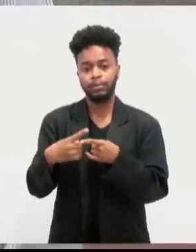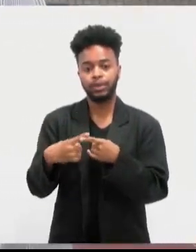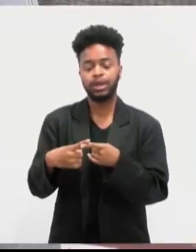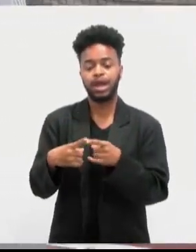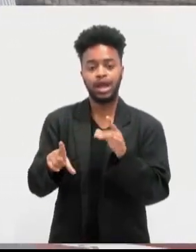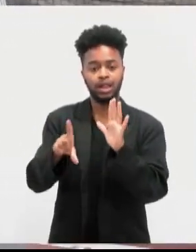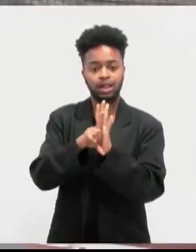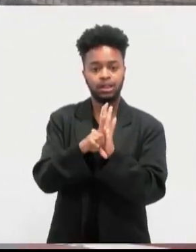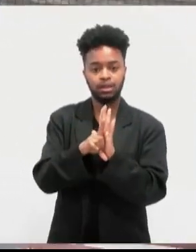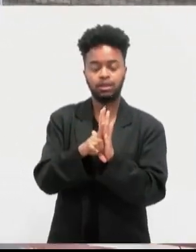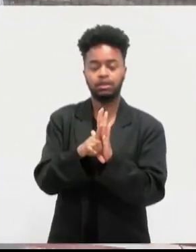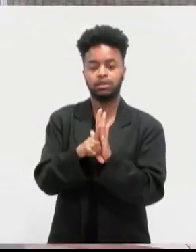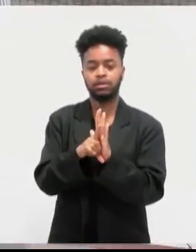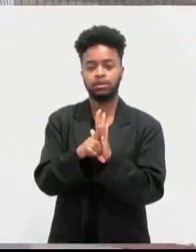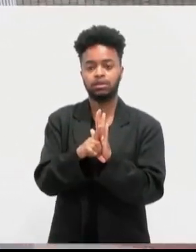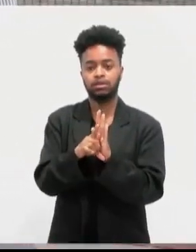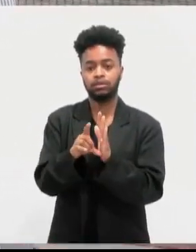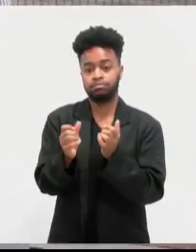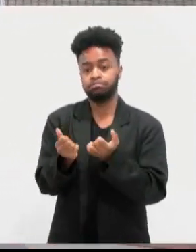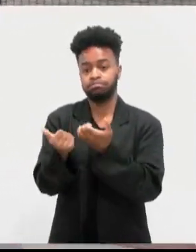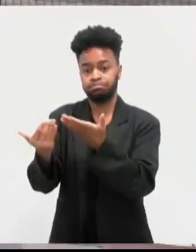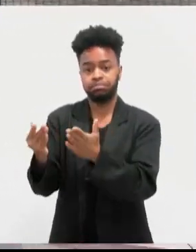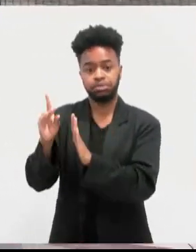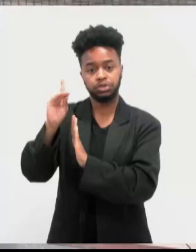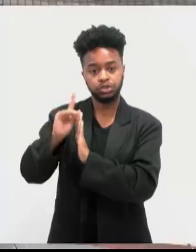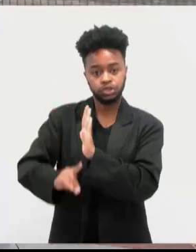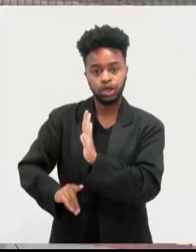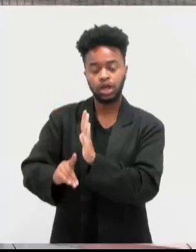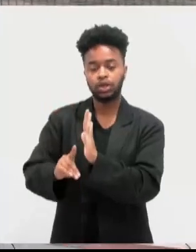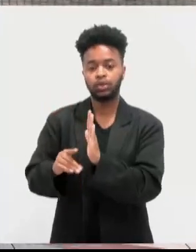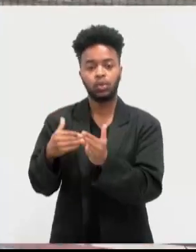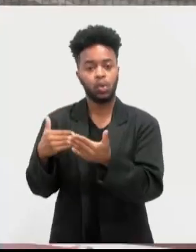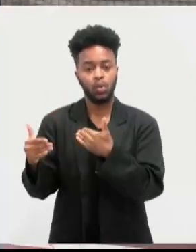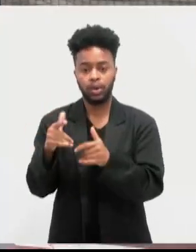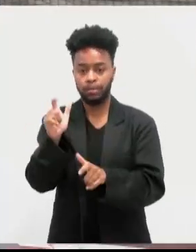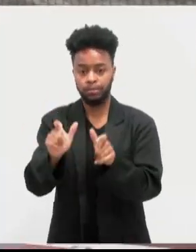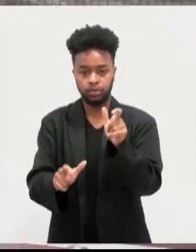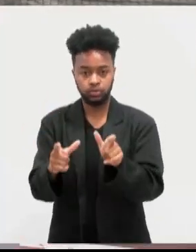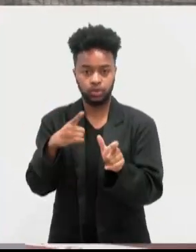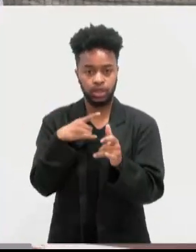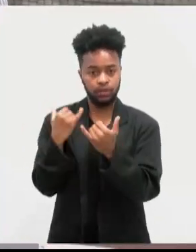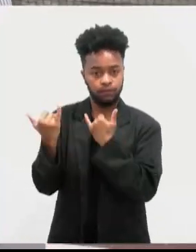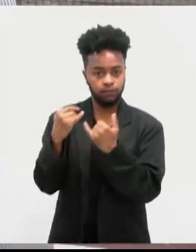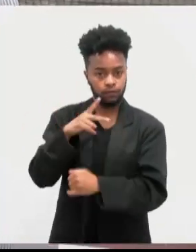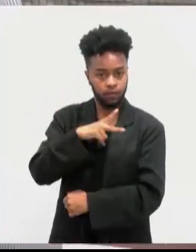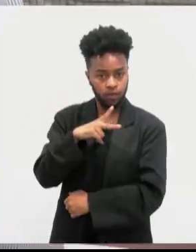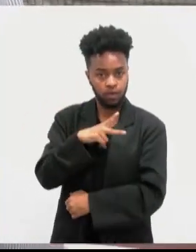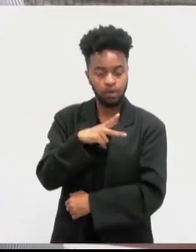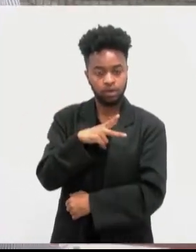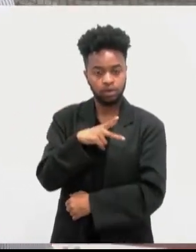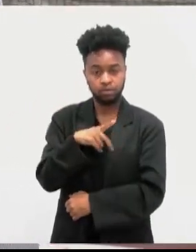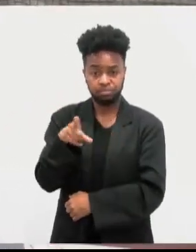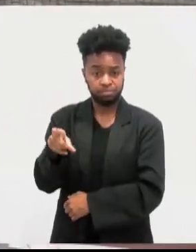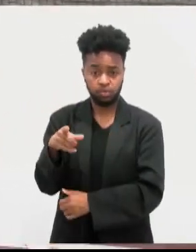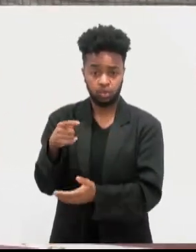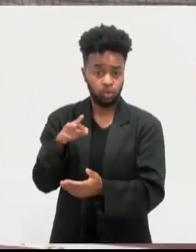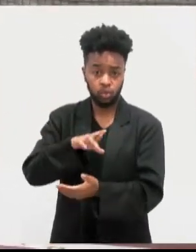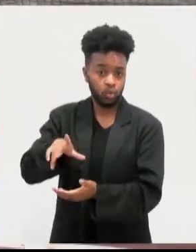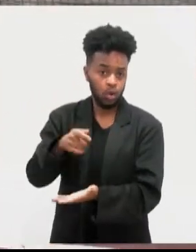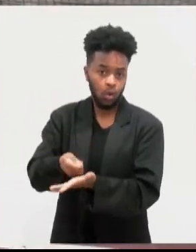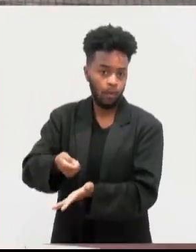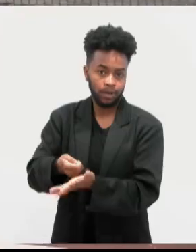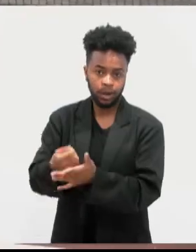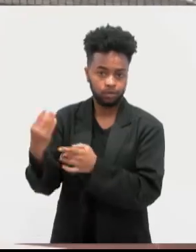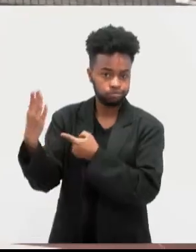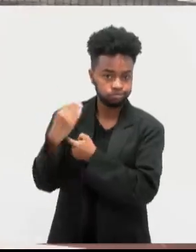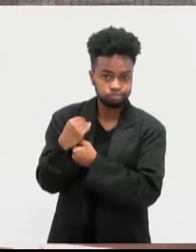LGPD, ela fornece o direito a todos os titulares de dados de que você não seja obrigado a coletar,